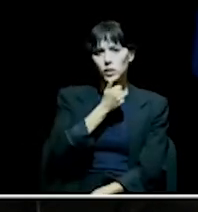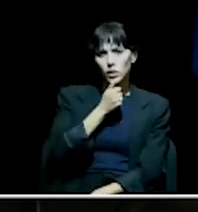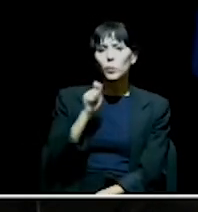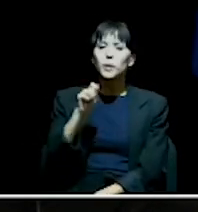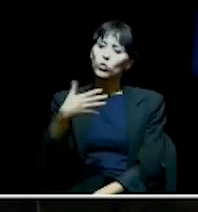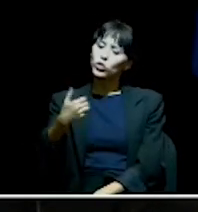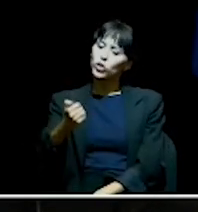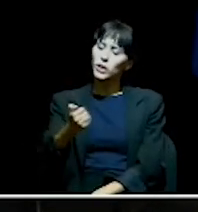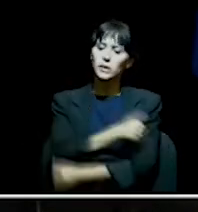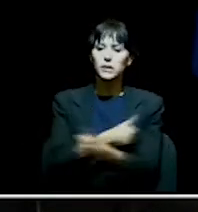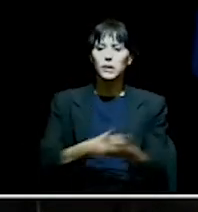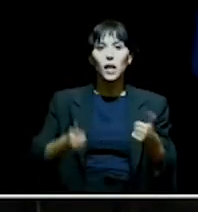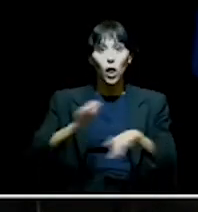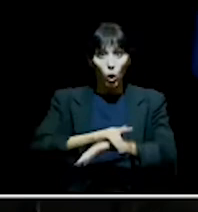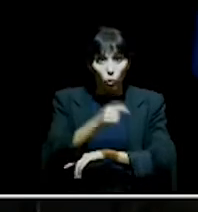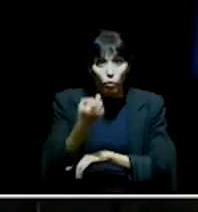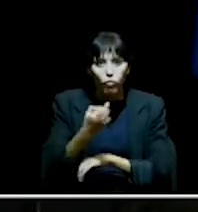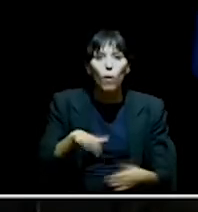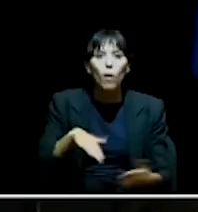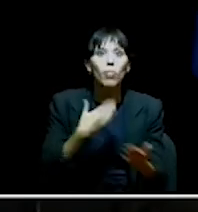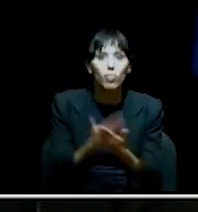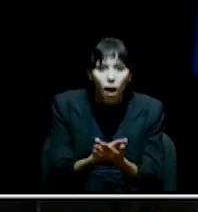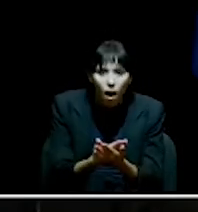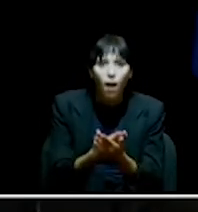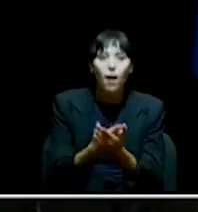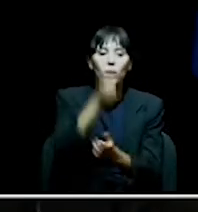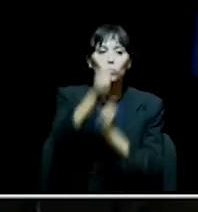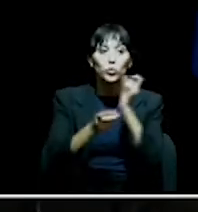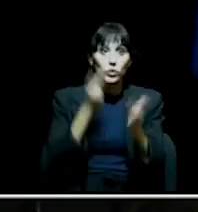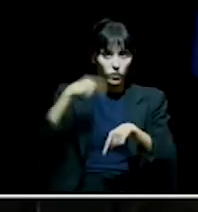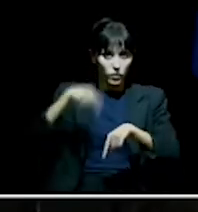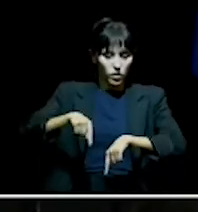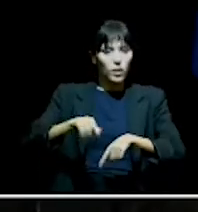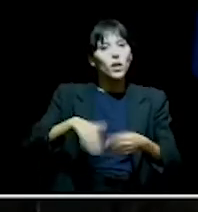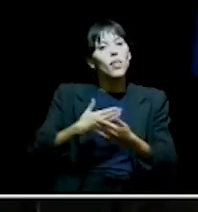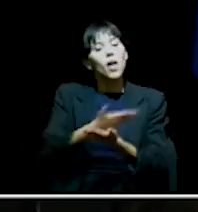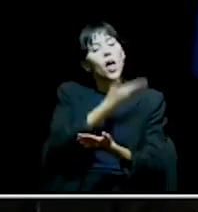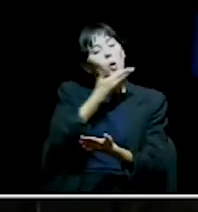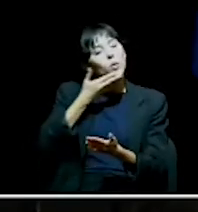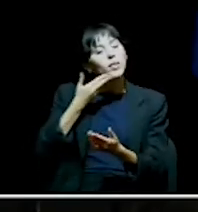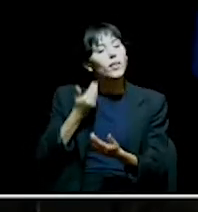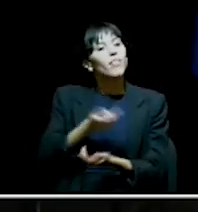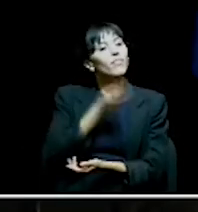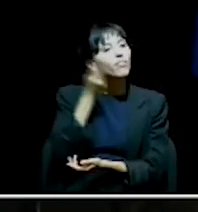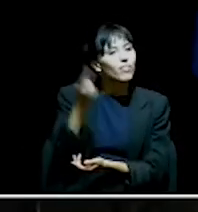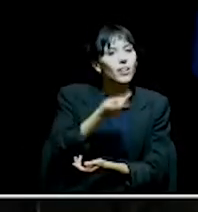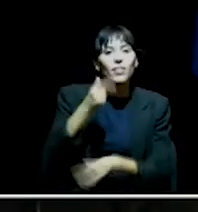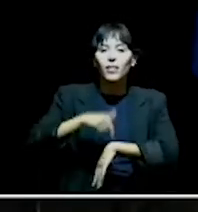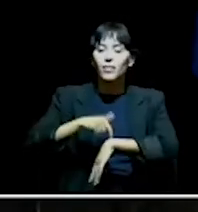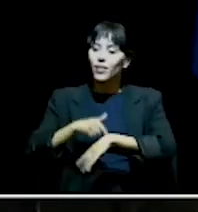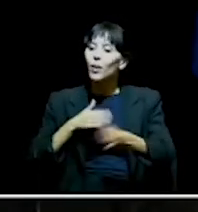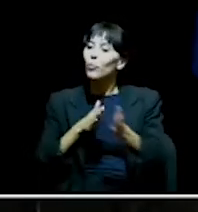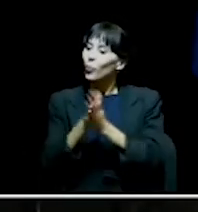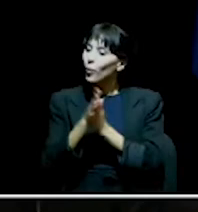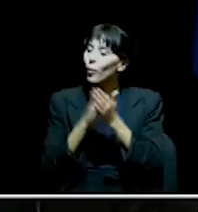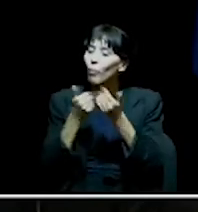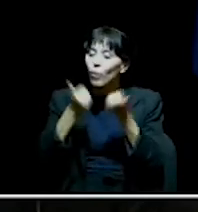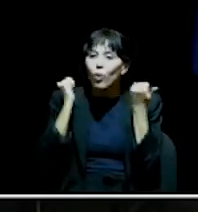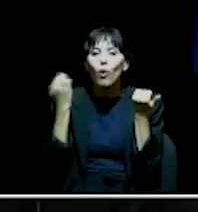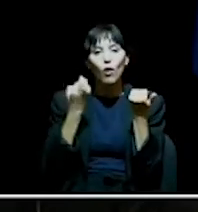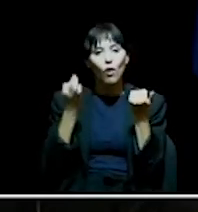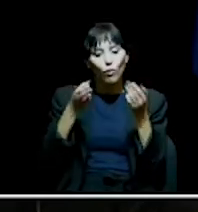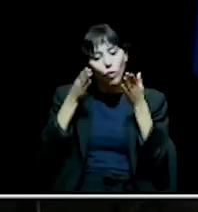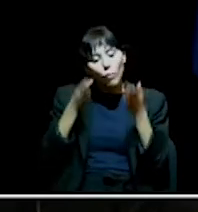porque percebeu que só assim consegue que os seus habitantes ganhem qualidade de vida, tenham vidas mais confortáveis, tenham mais tempo. Tem investido